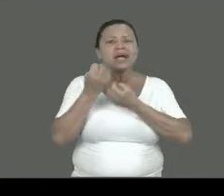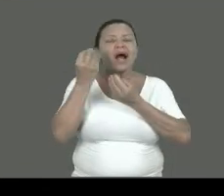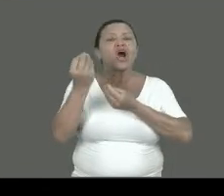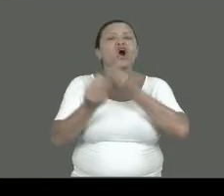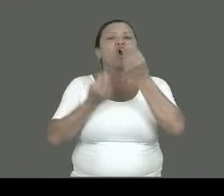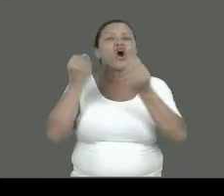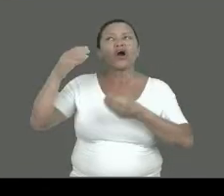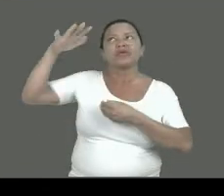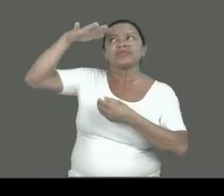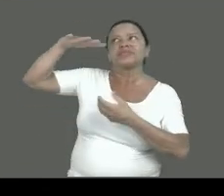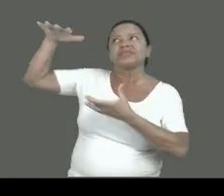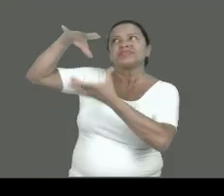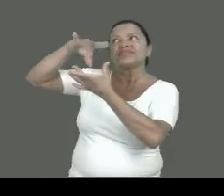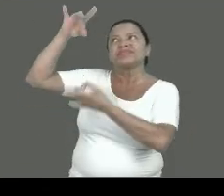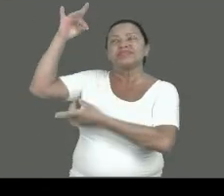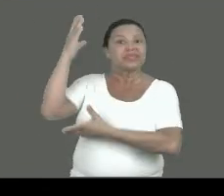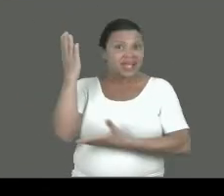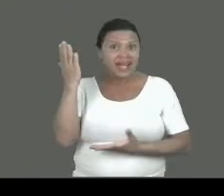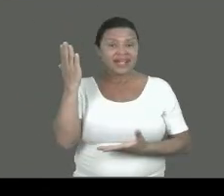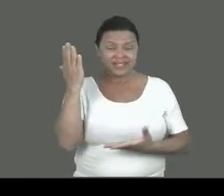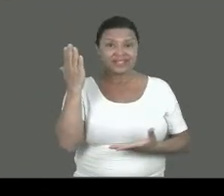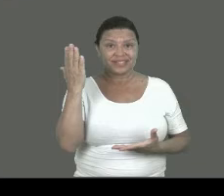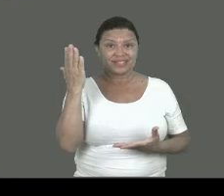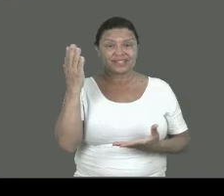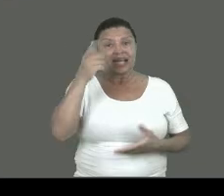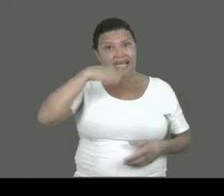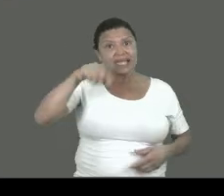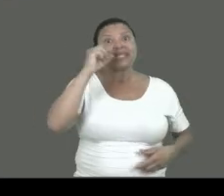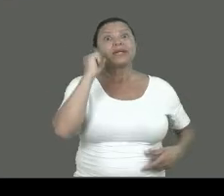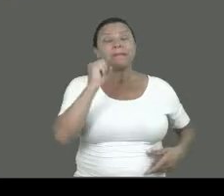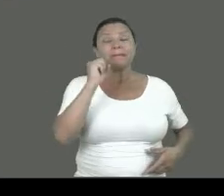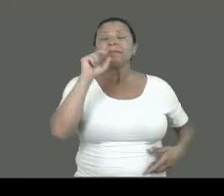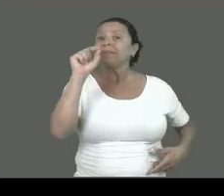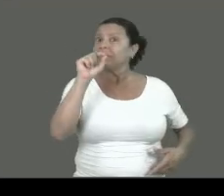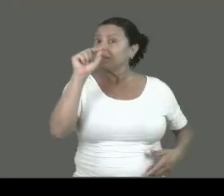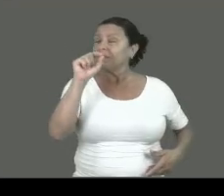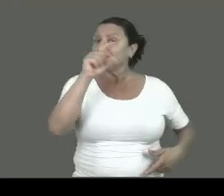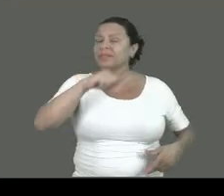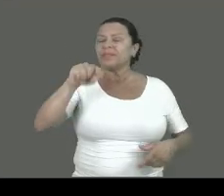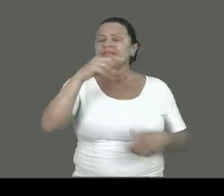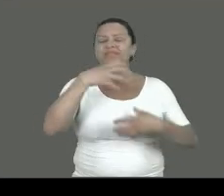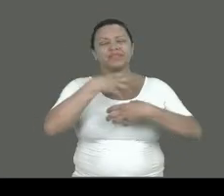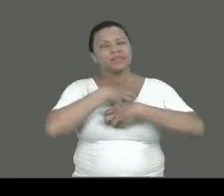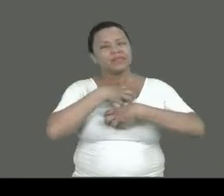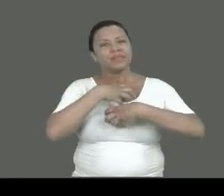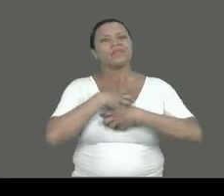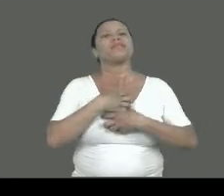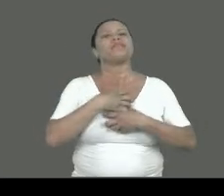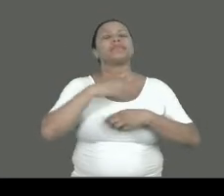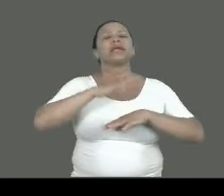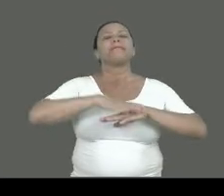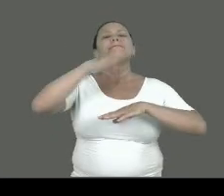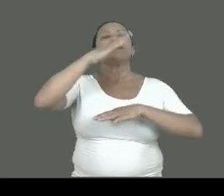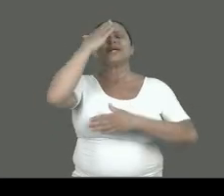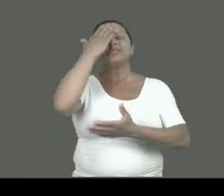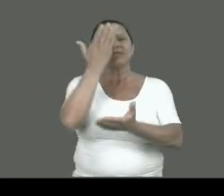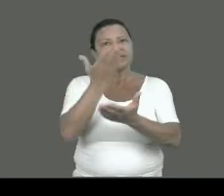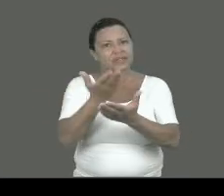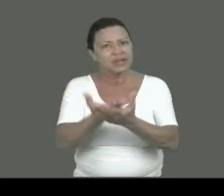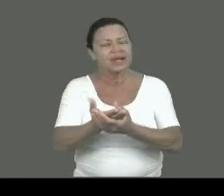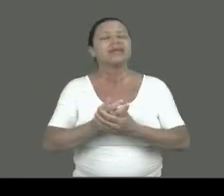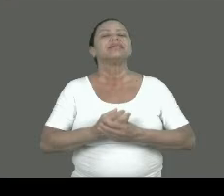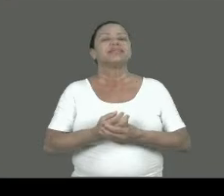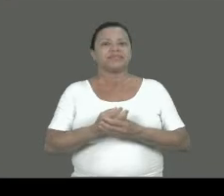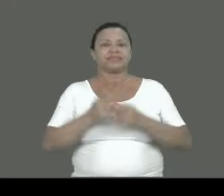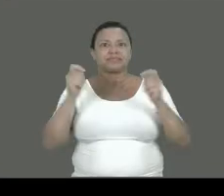o mundo de lá, de maneira que a gente possa se tornar mais confiante